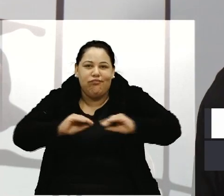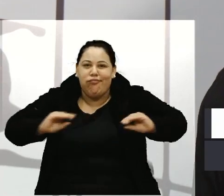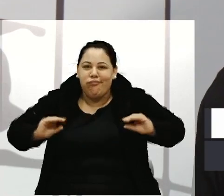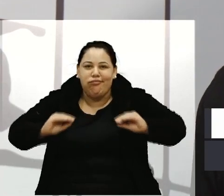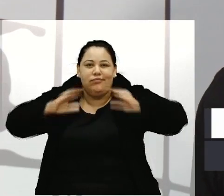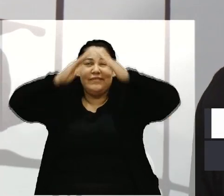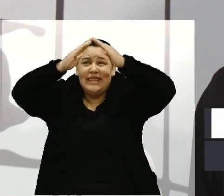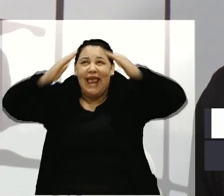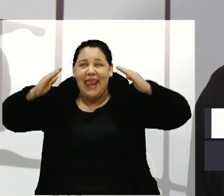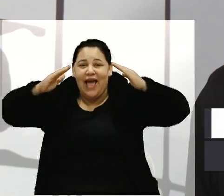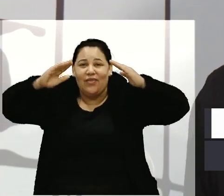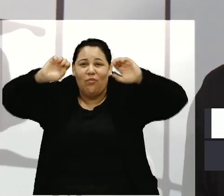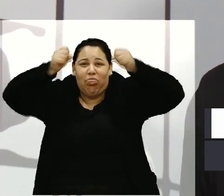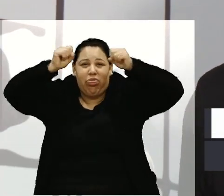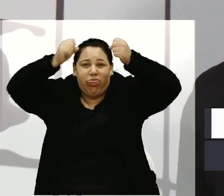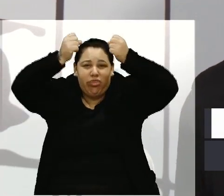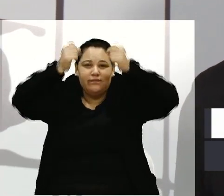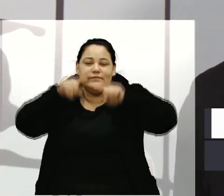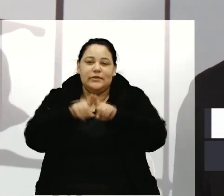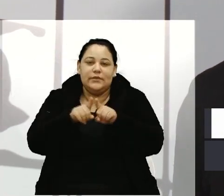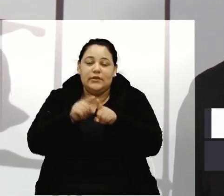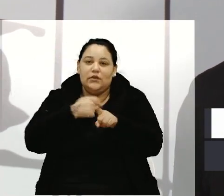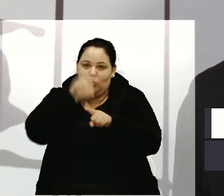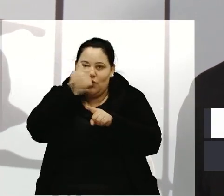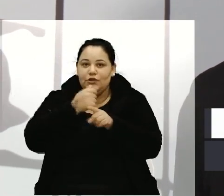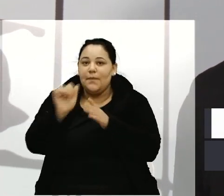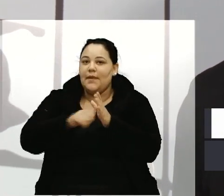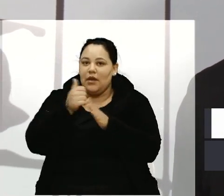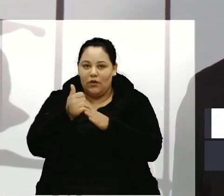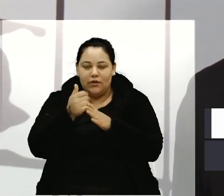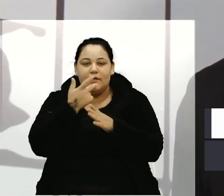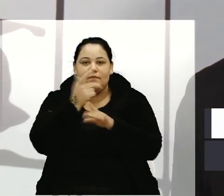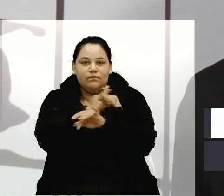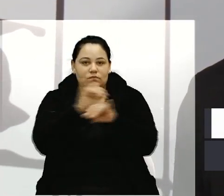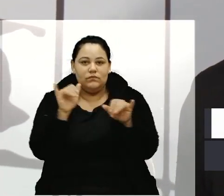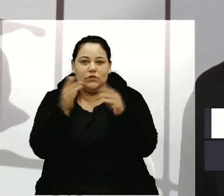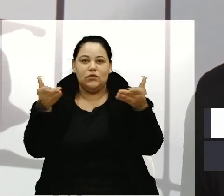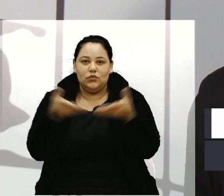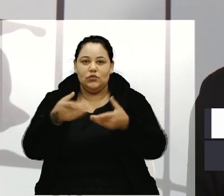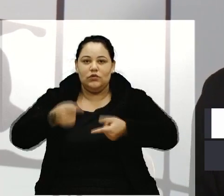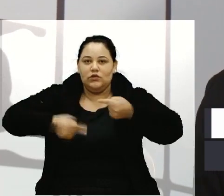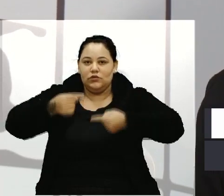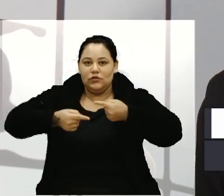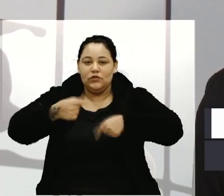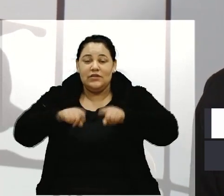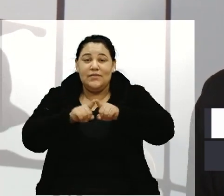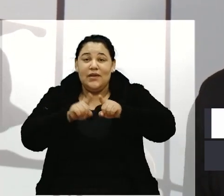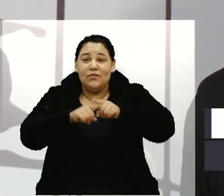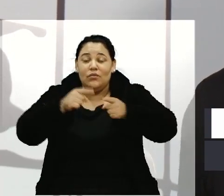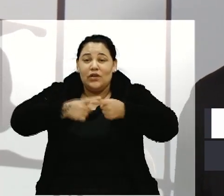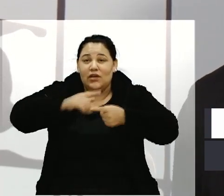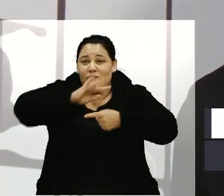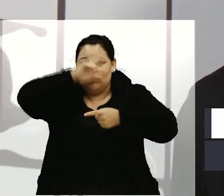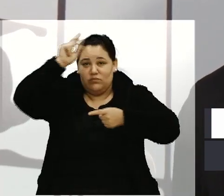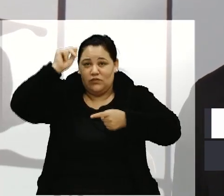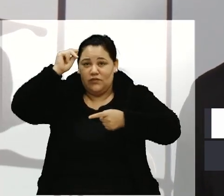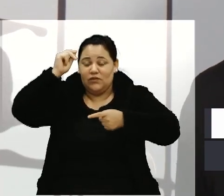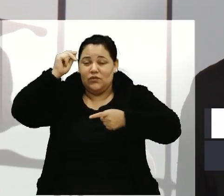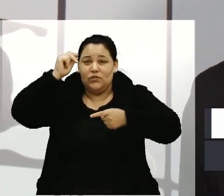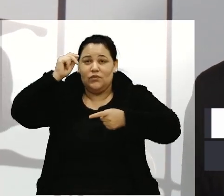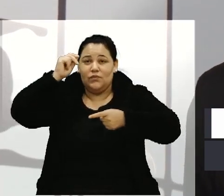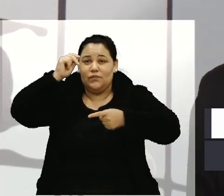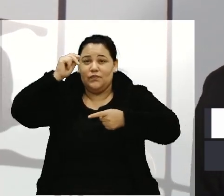telhado. Então eu achei melhor de trazer hoje a discussão para que o prefeito municipal seja sensível